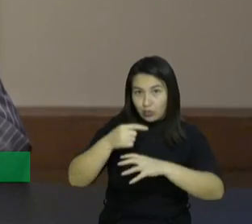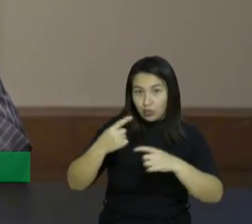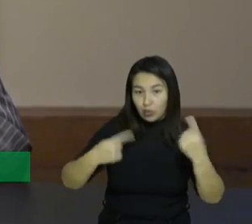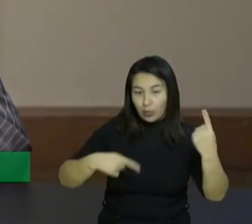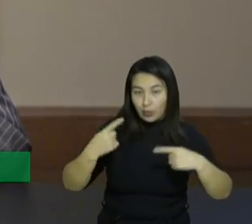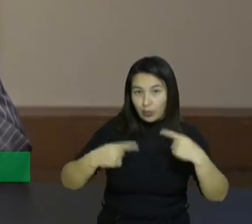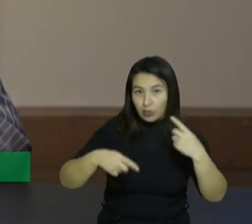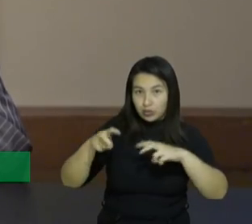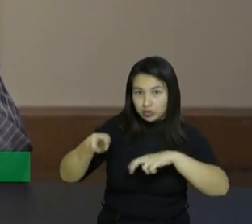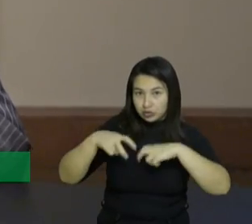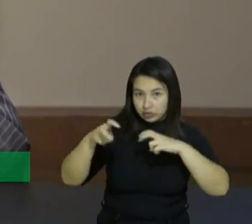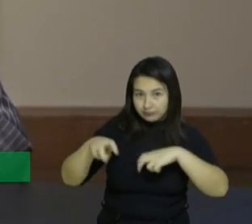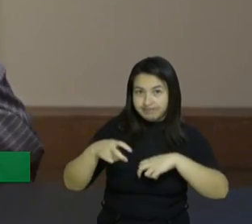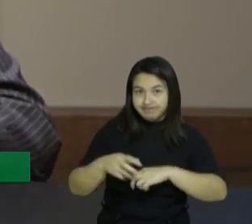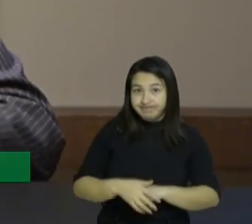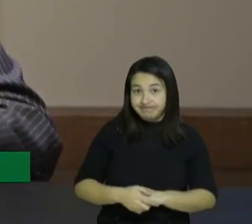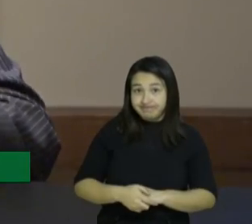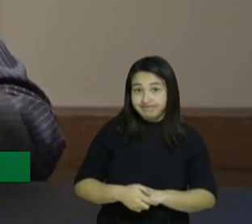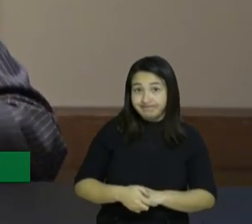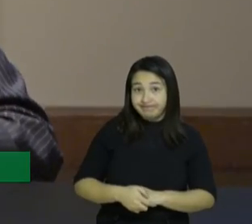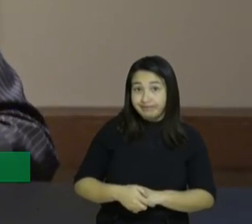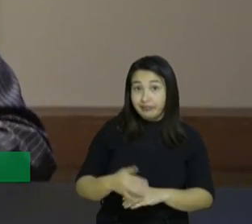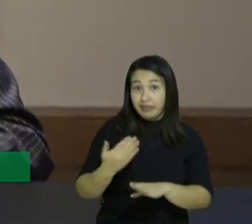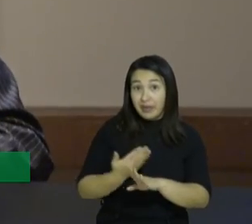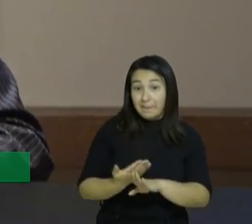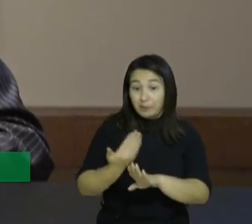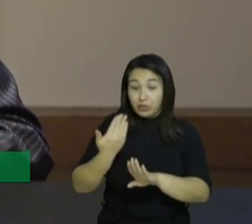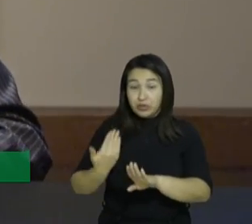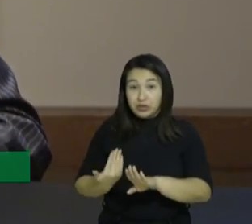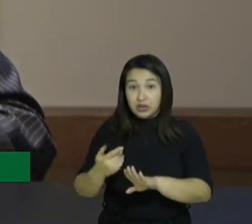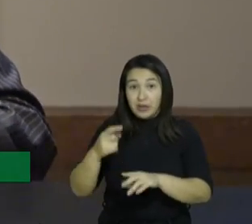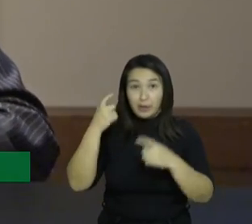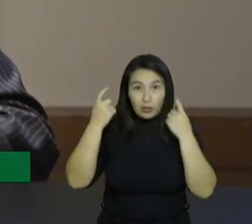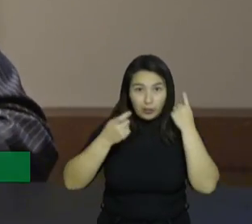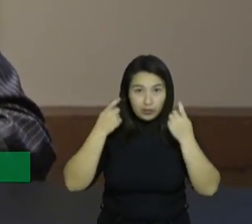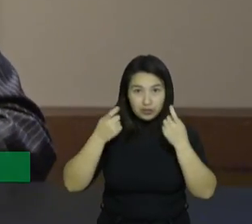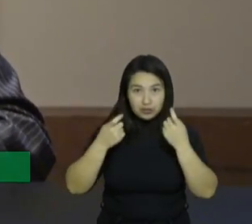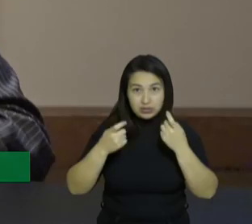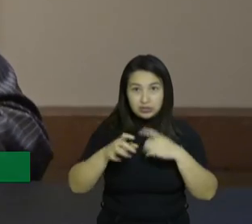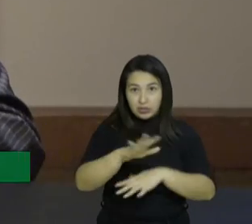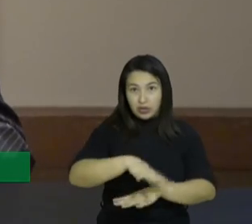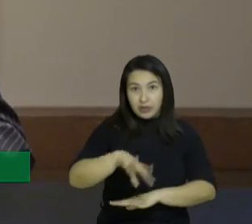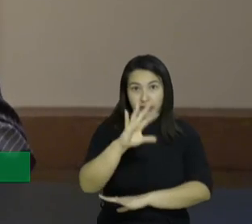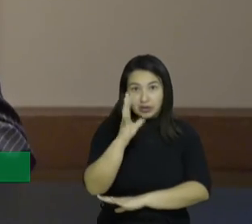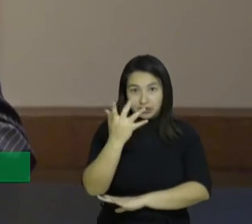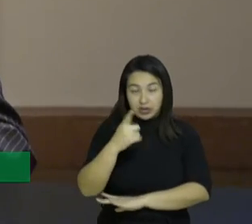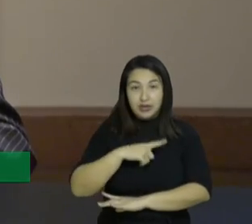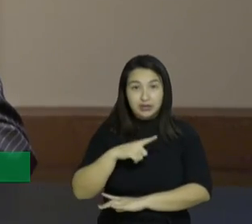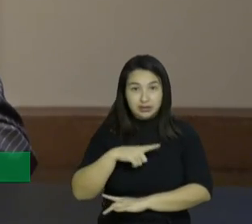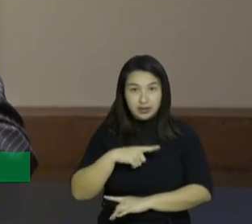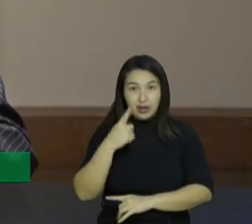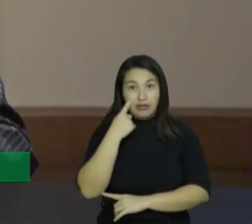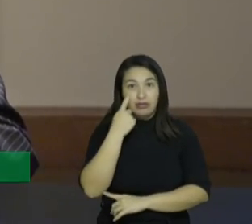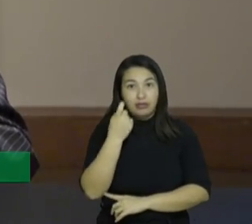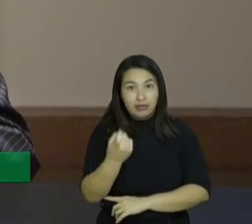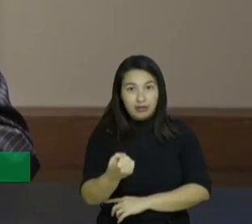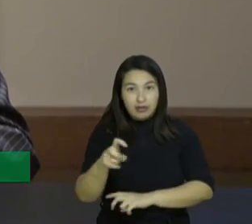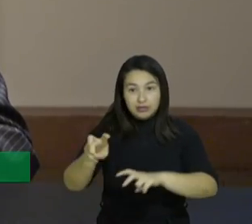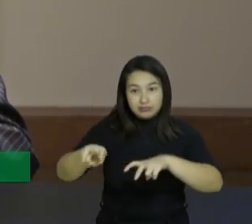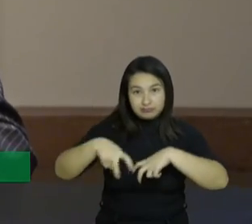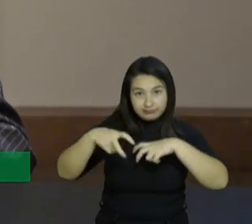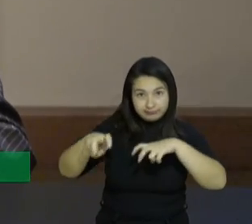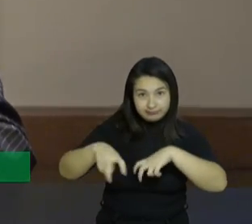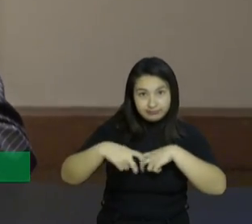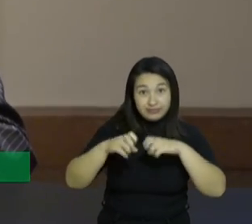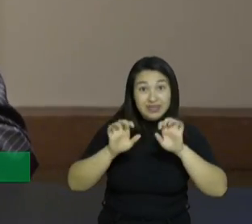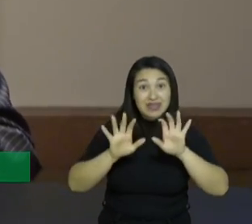como europeia então de fato por trás dessas preocupações ambientais há um interesse também e eh eh agrícola